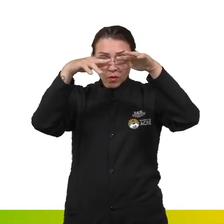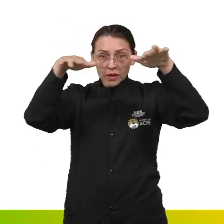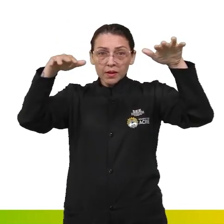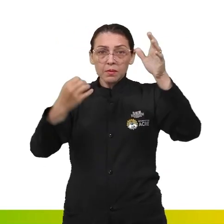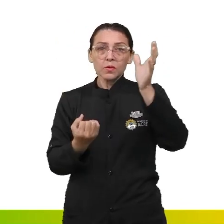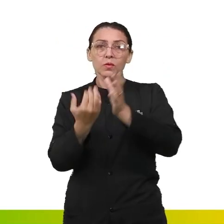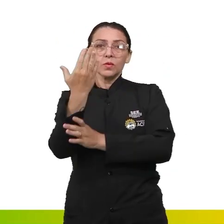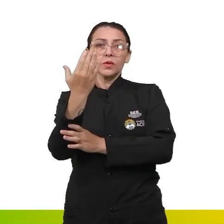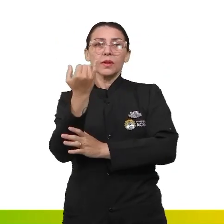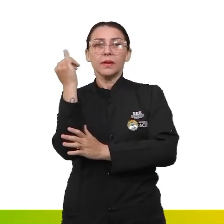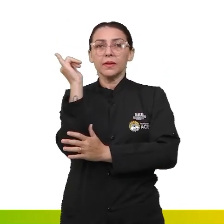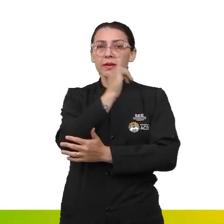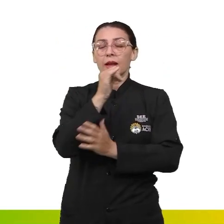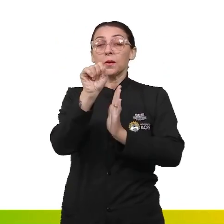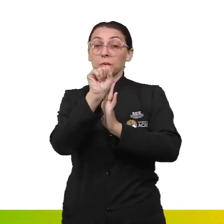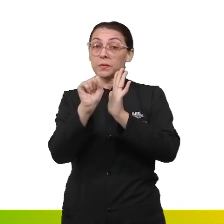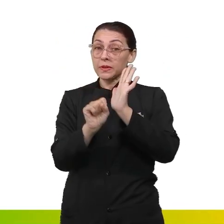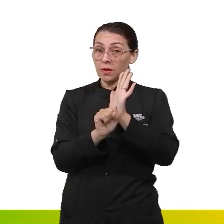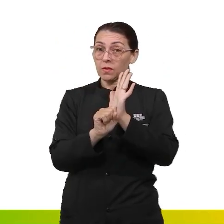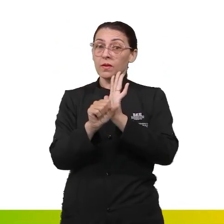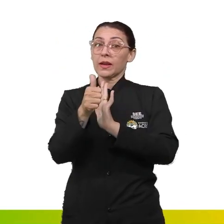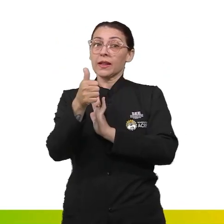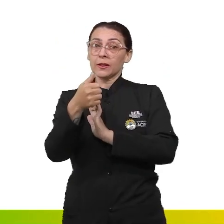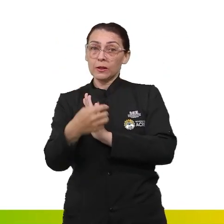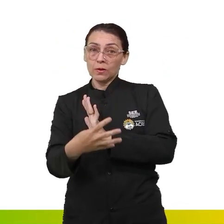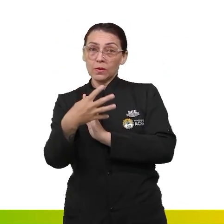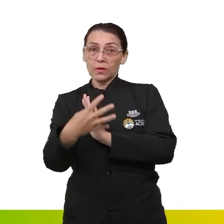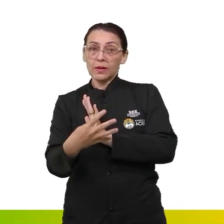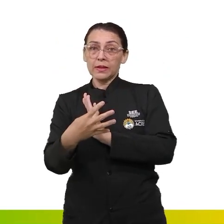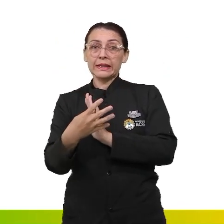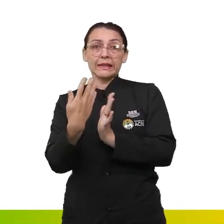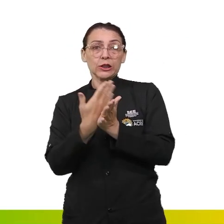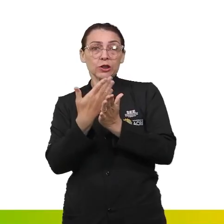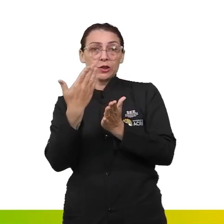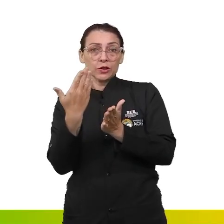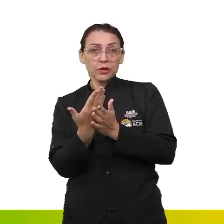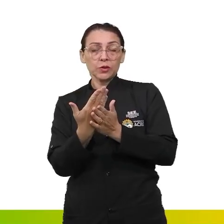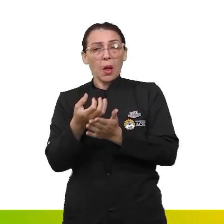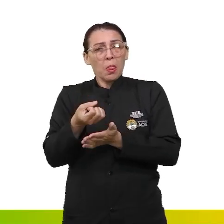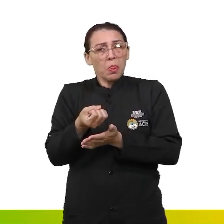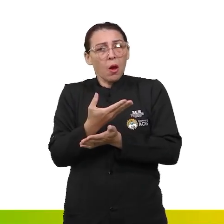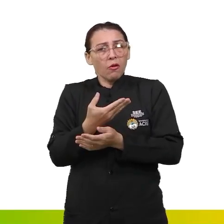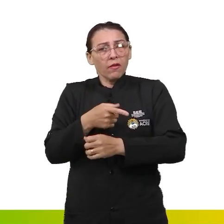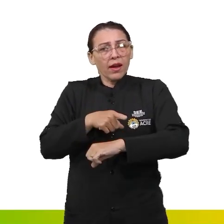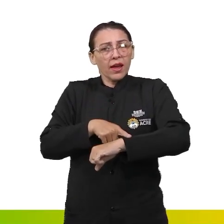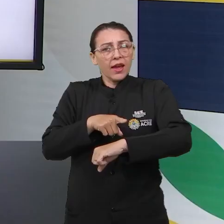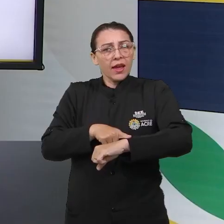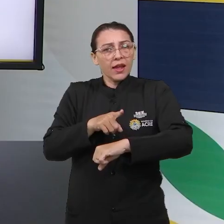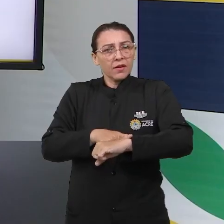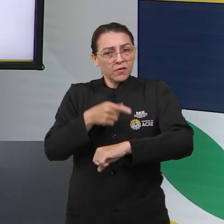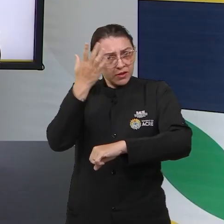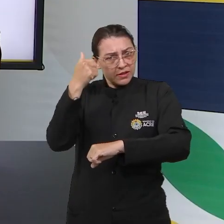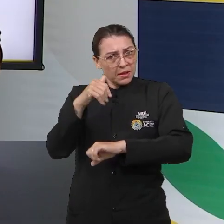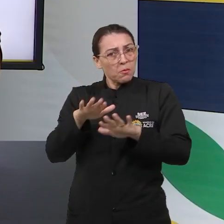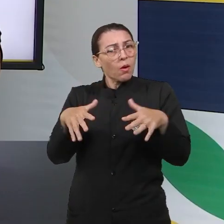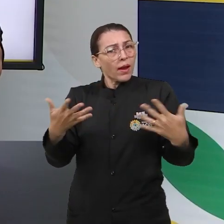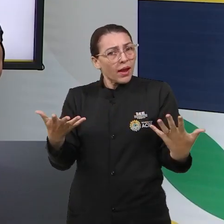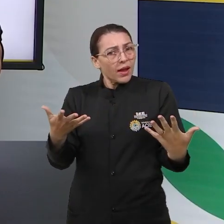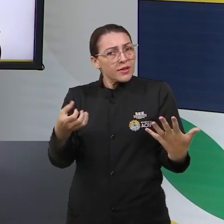o Renascimento surge na Itália no século XIV, marcando o início de uma nova era. Você sabe que nova era é essa?